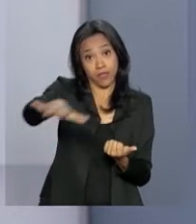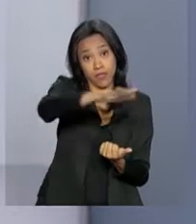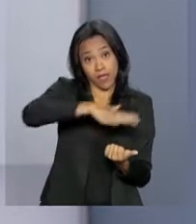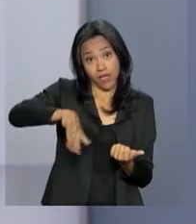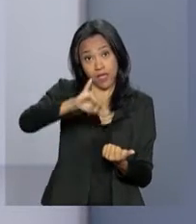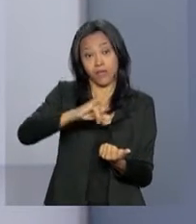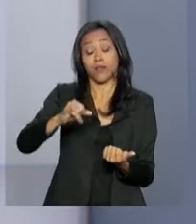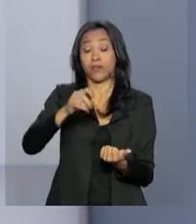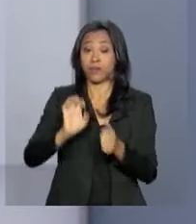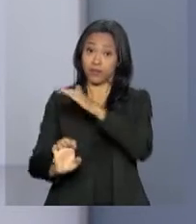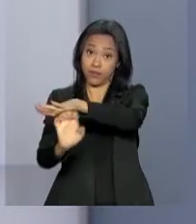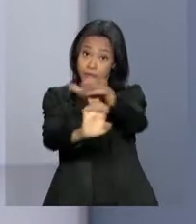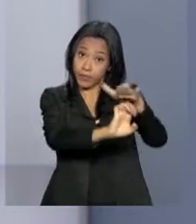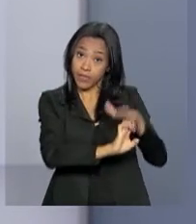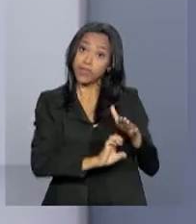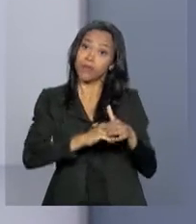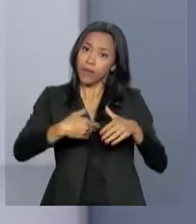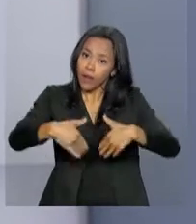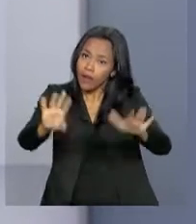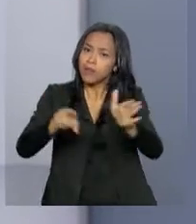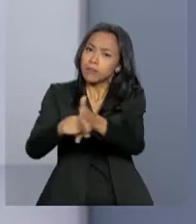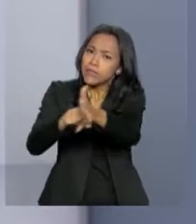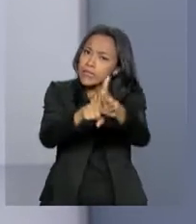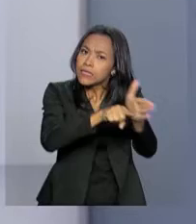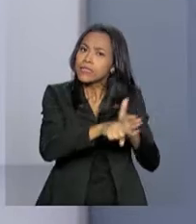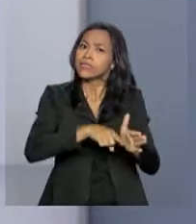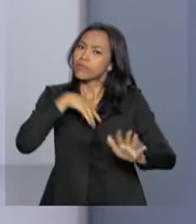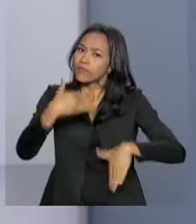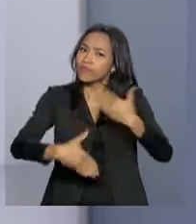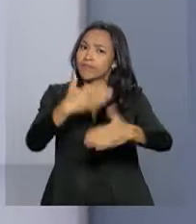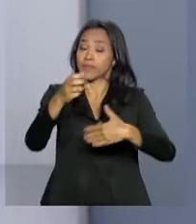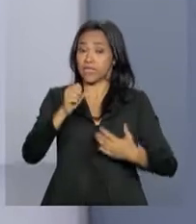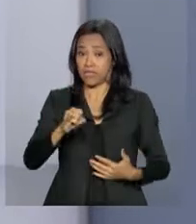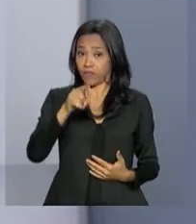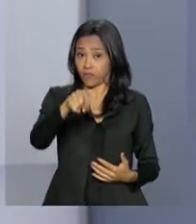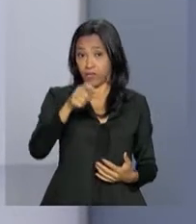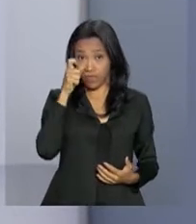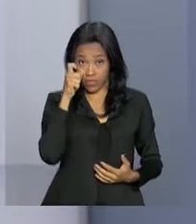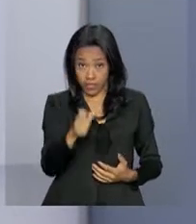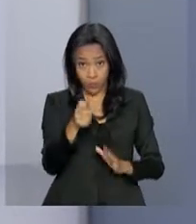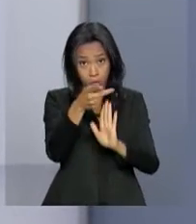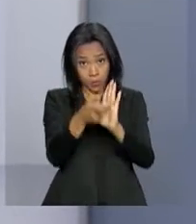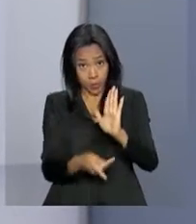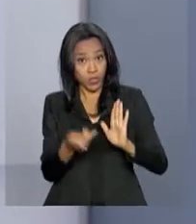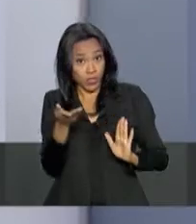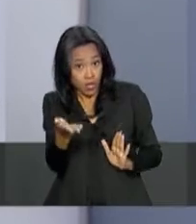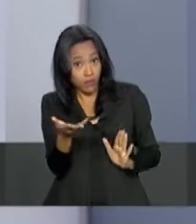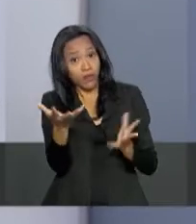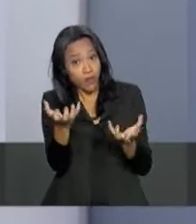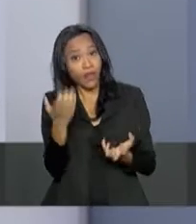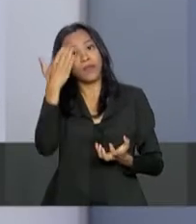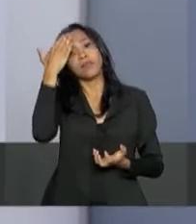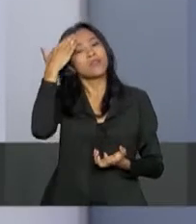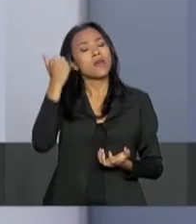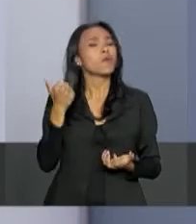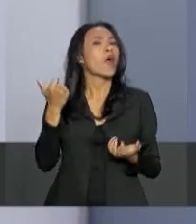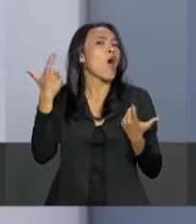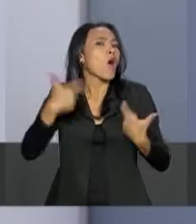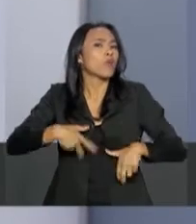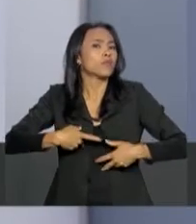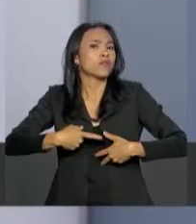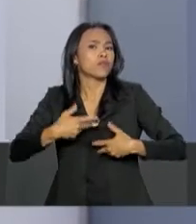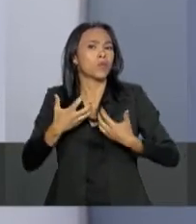tecnologia investir em pesquisa e desenvolvimento e se você se interessou pelo projeto kaká troque e quer saber qual o destino do